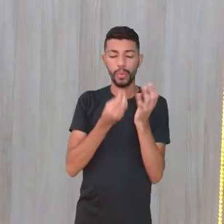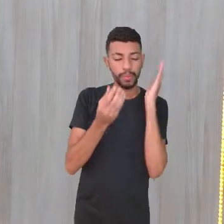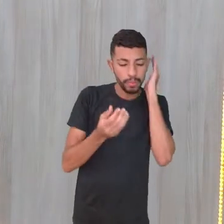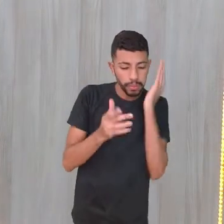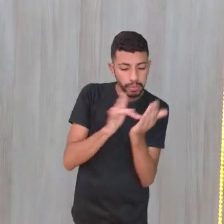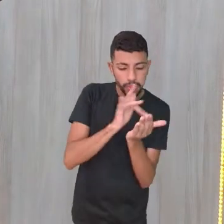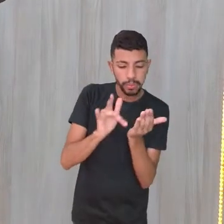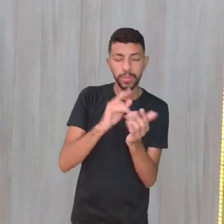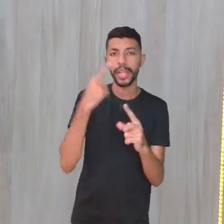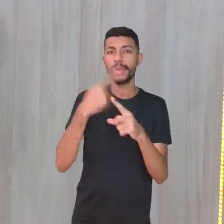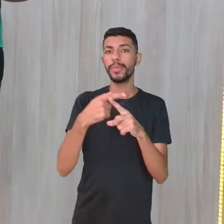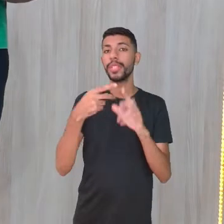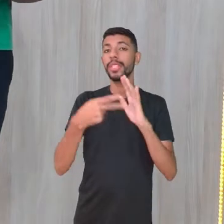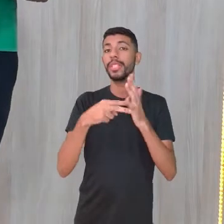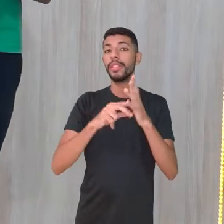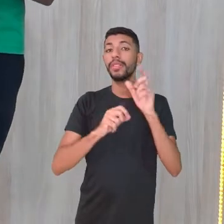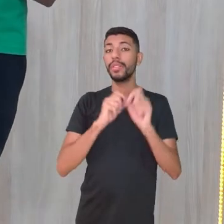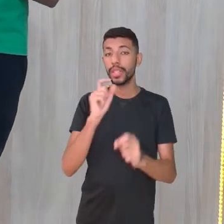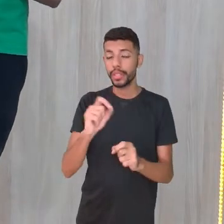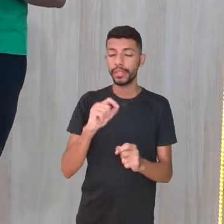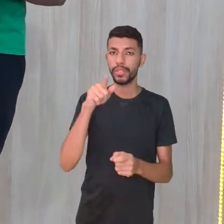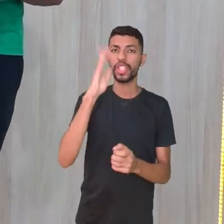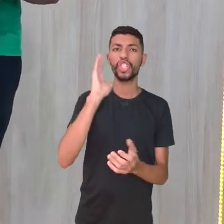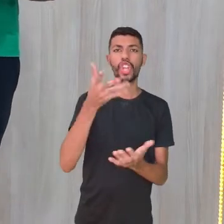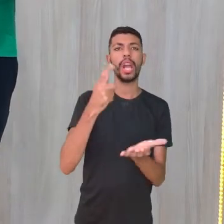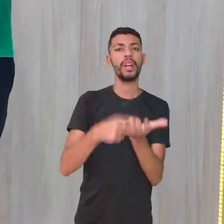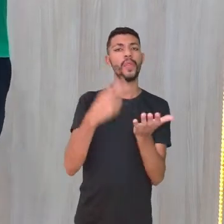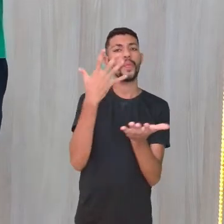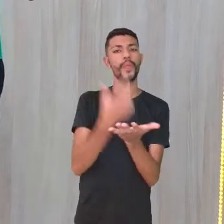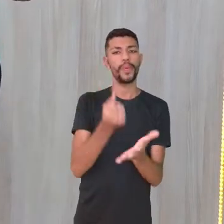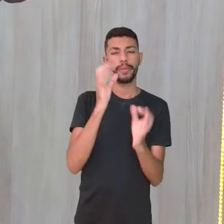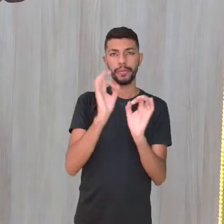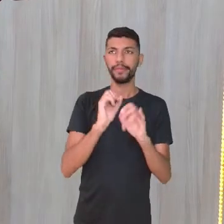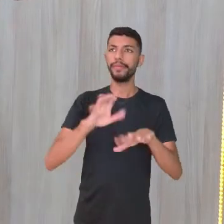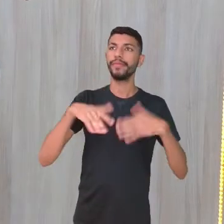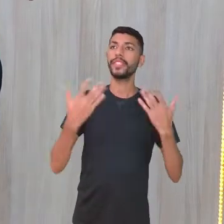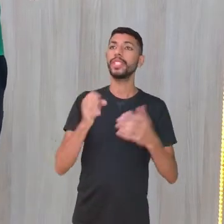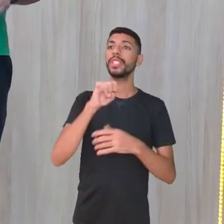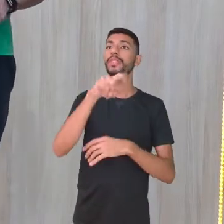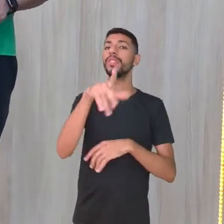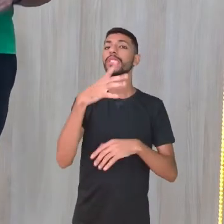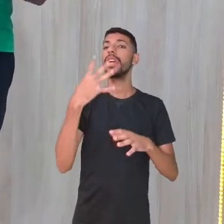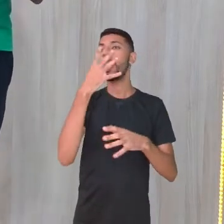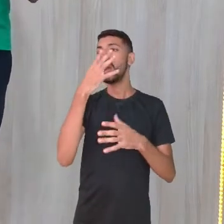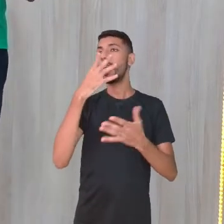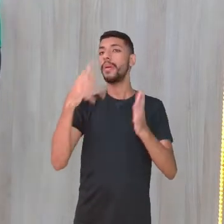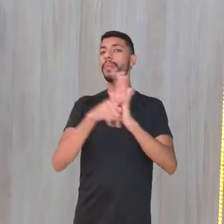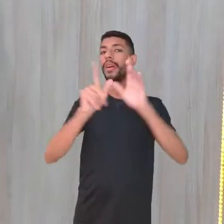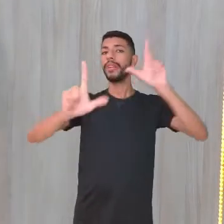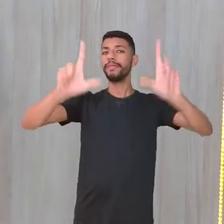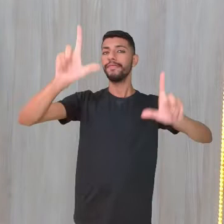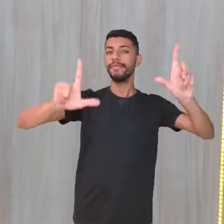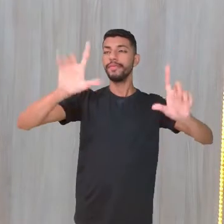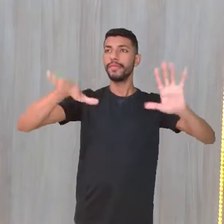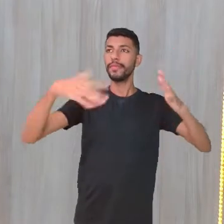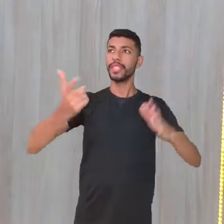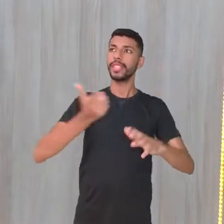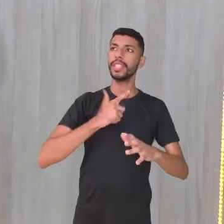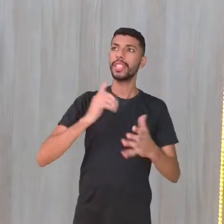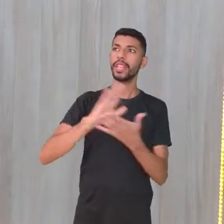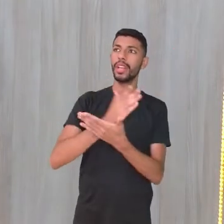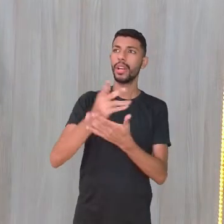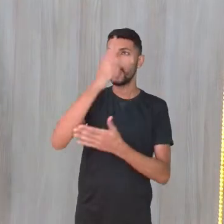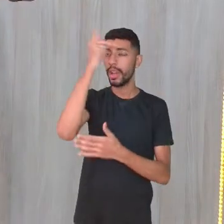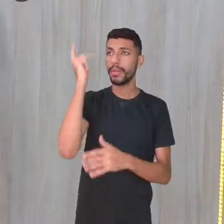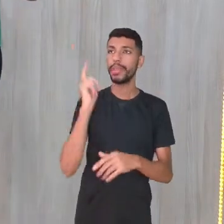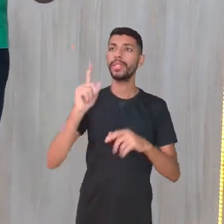celular, é porque você já baixou aí o nosso aplicativo. Se você está assistindo essa aula aí pela TV, tem um pessoal que assiste a aula